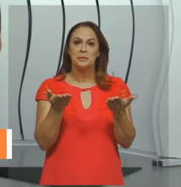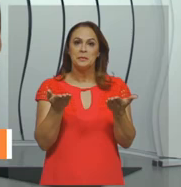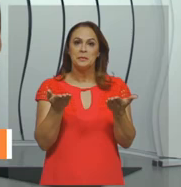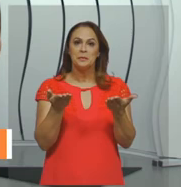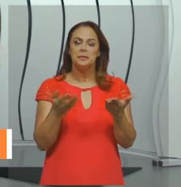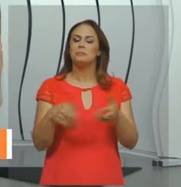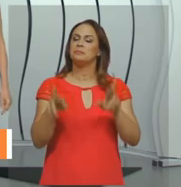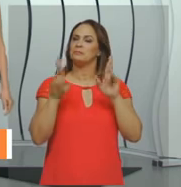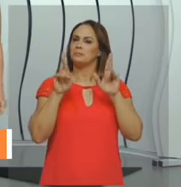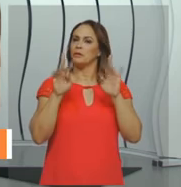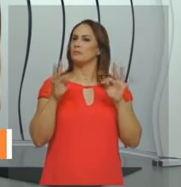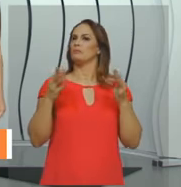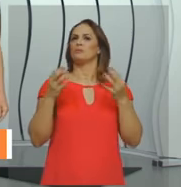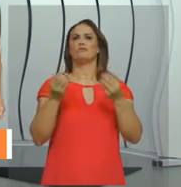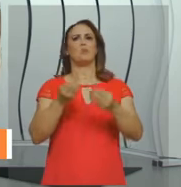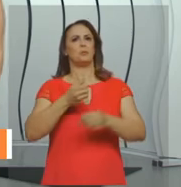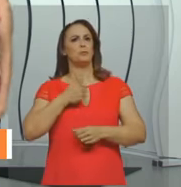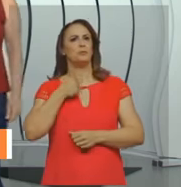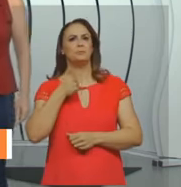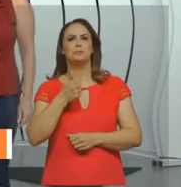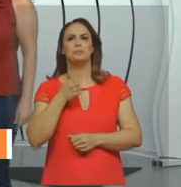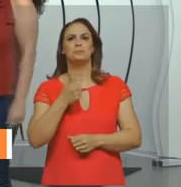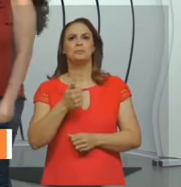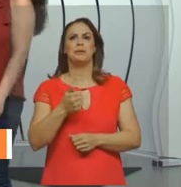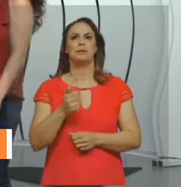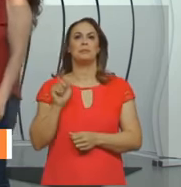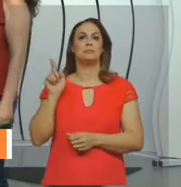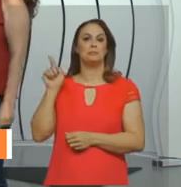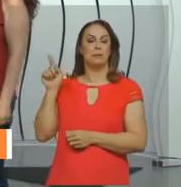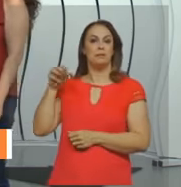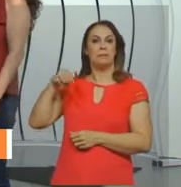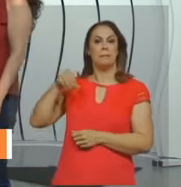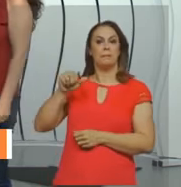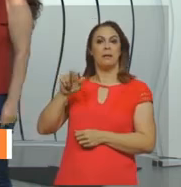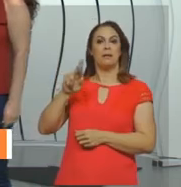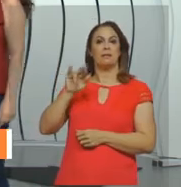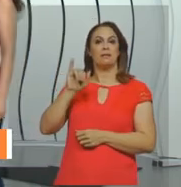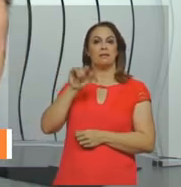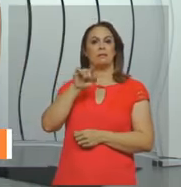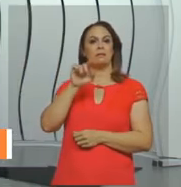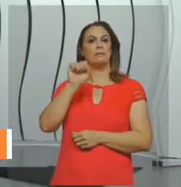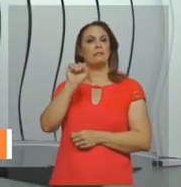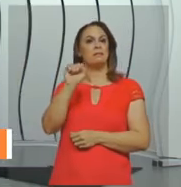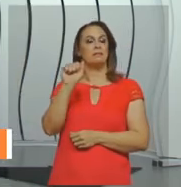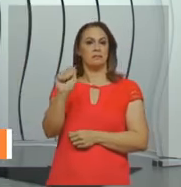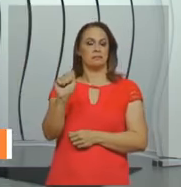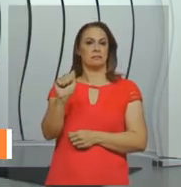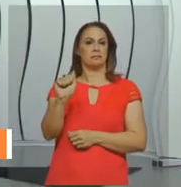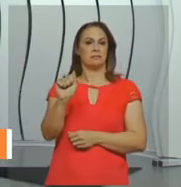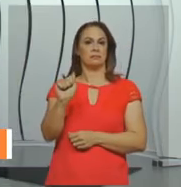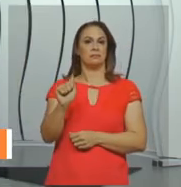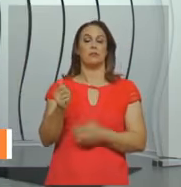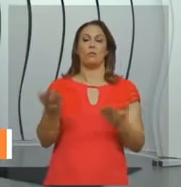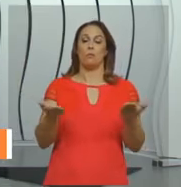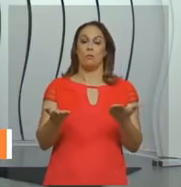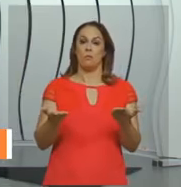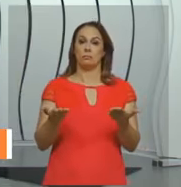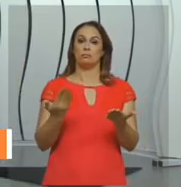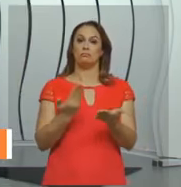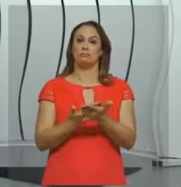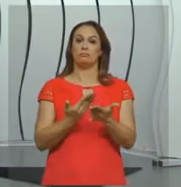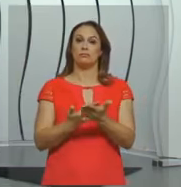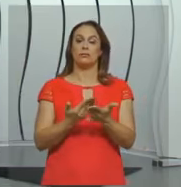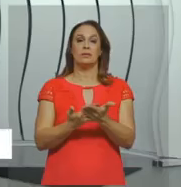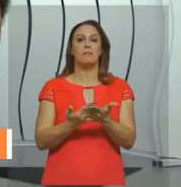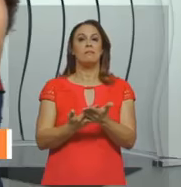Espero que todos estejam bem. Meu nome é Marisa Moreira Araújo e a nossa aula de hoje é sobre interações do